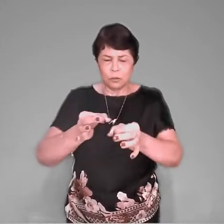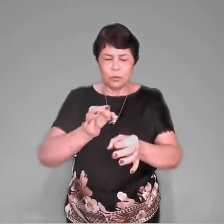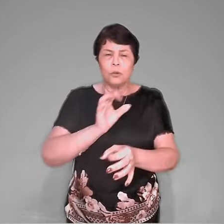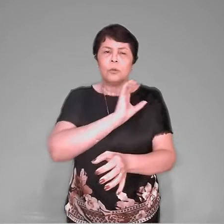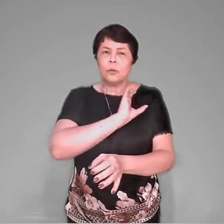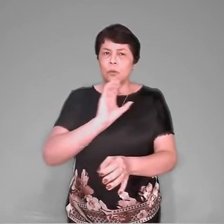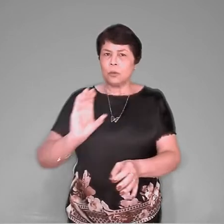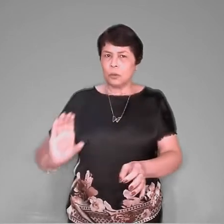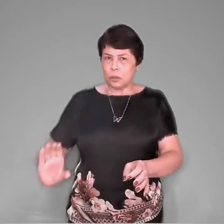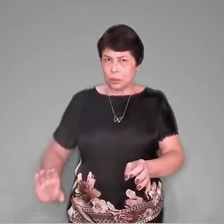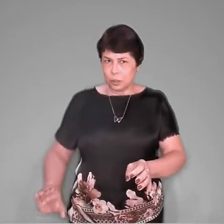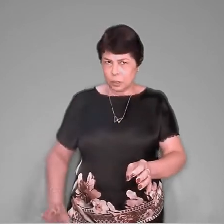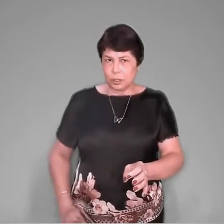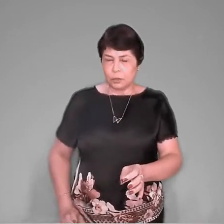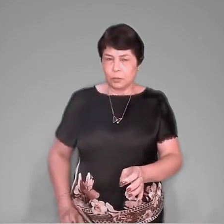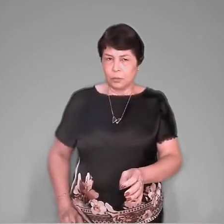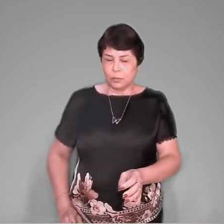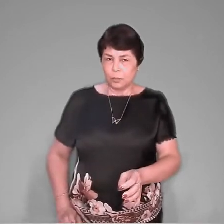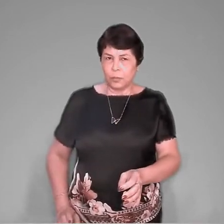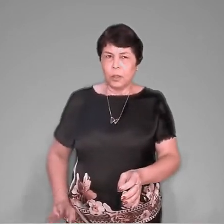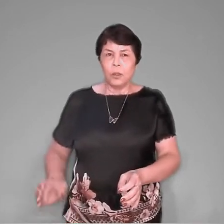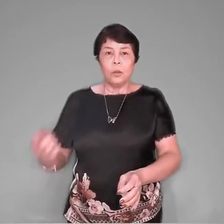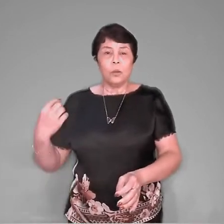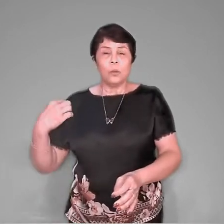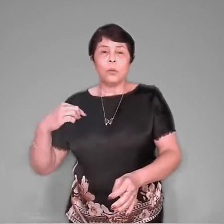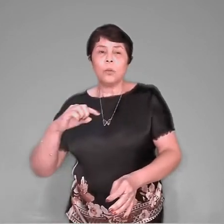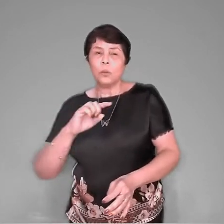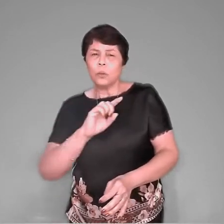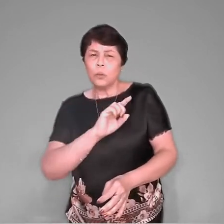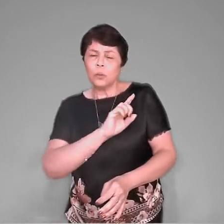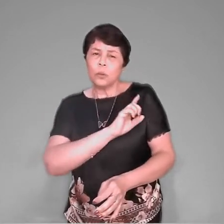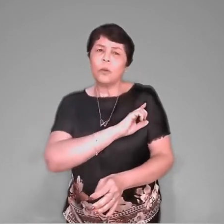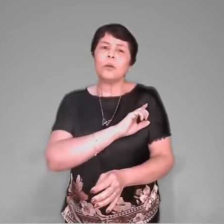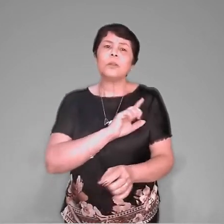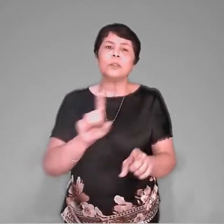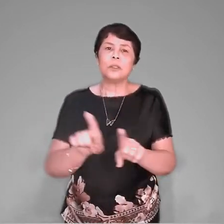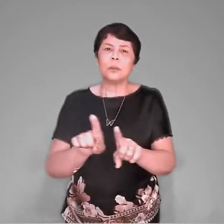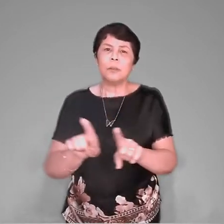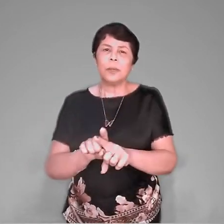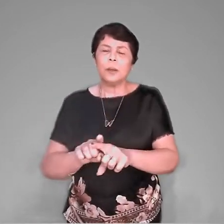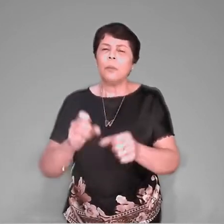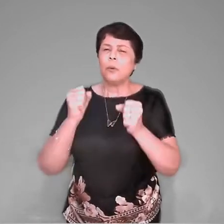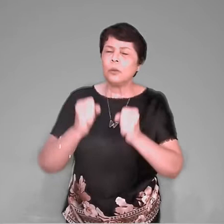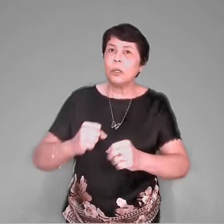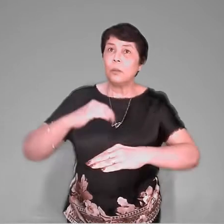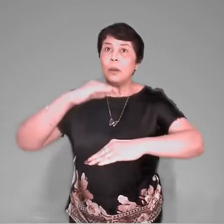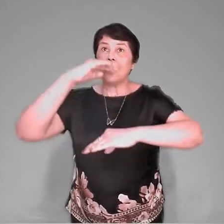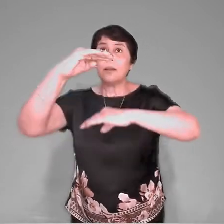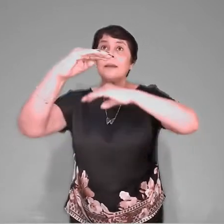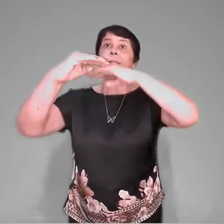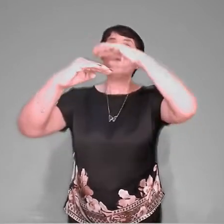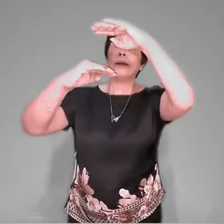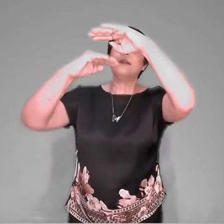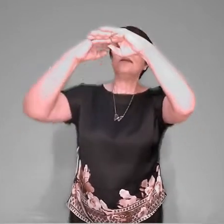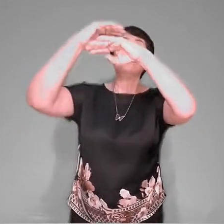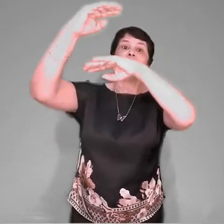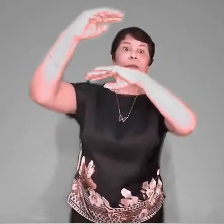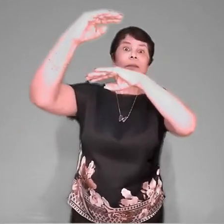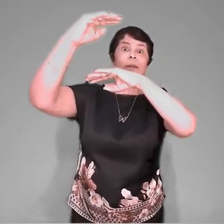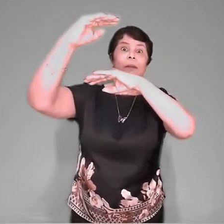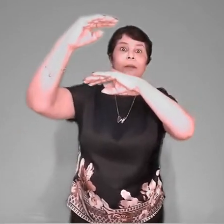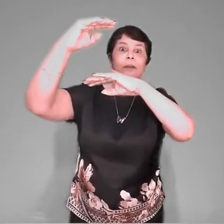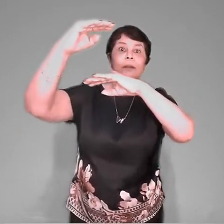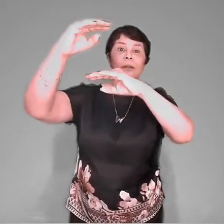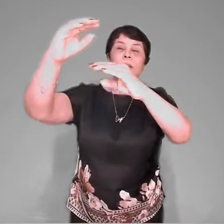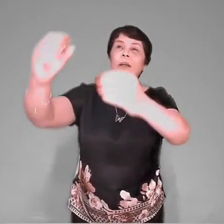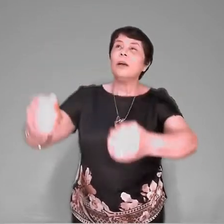edifício, Cristo, todo edifício bem ajustado, cresce para santuário dedicado